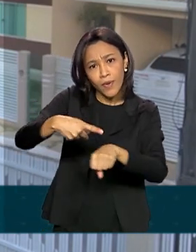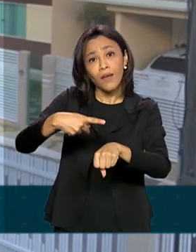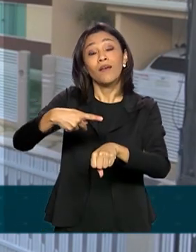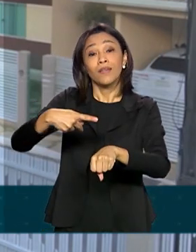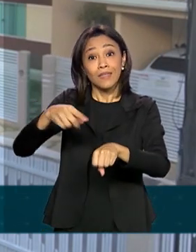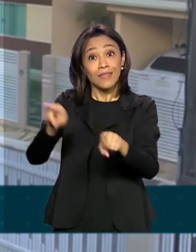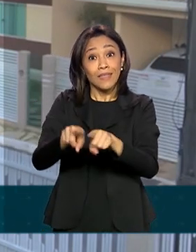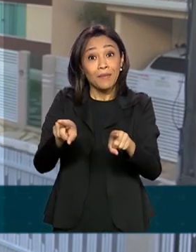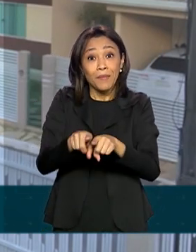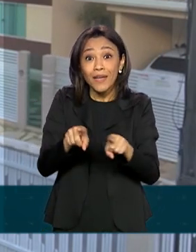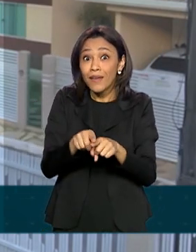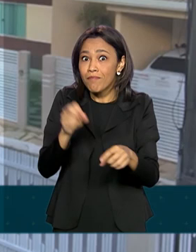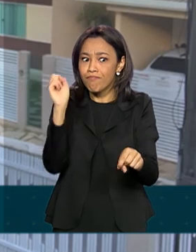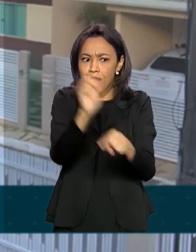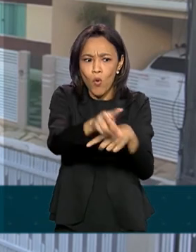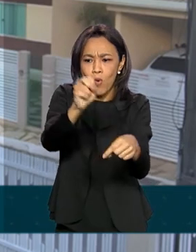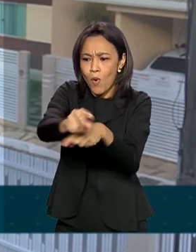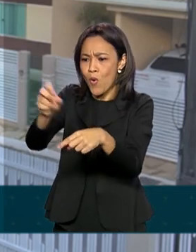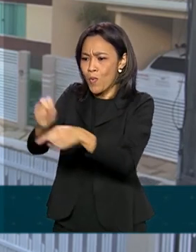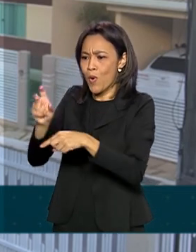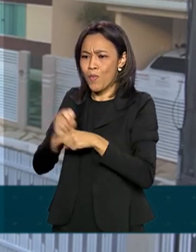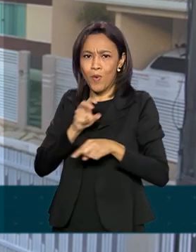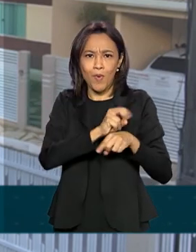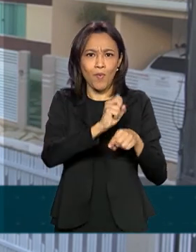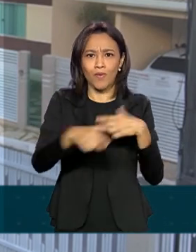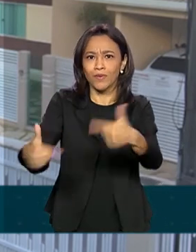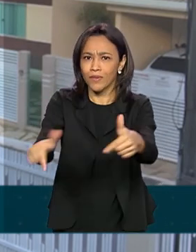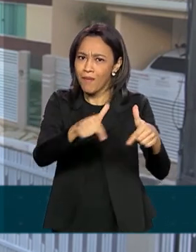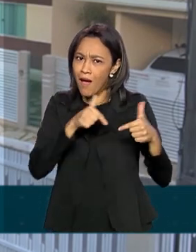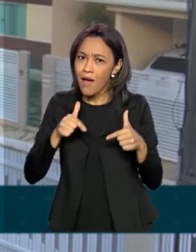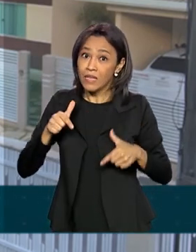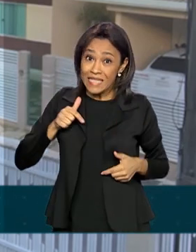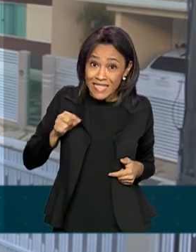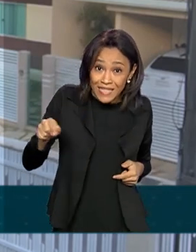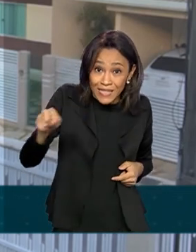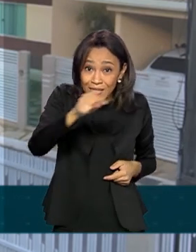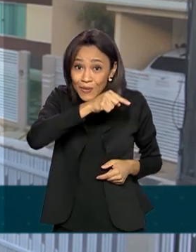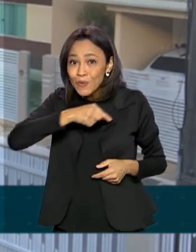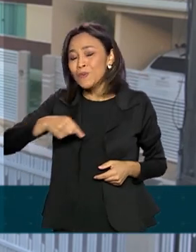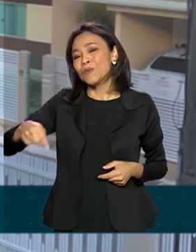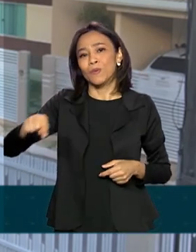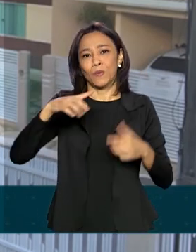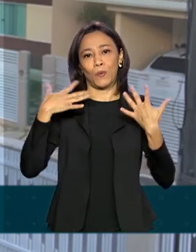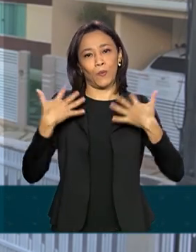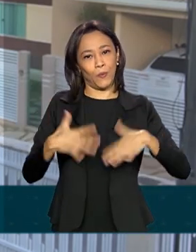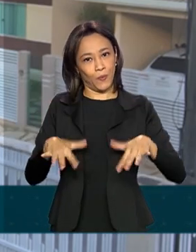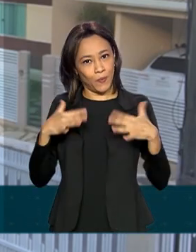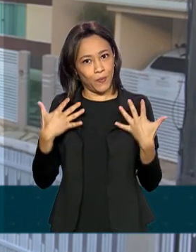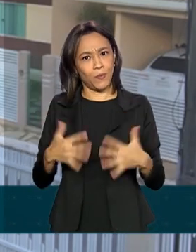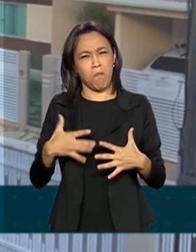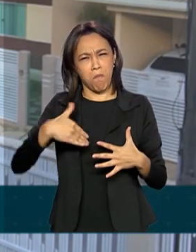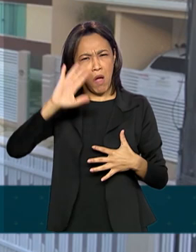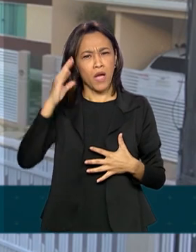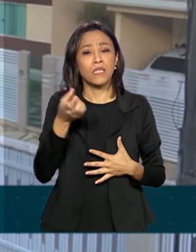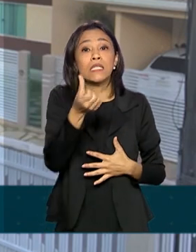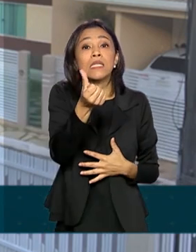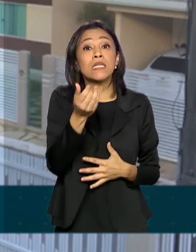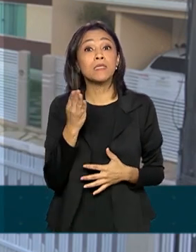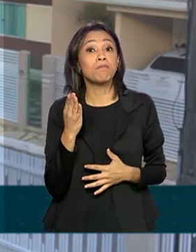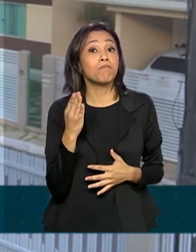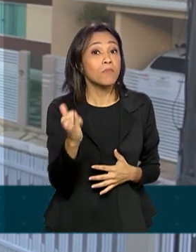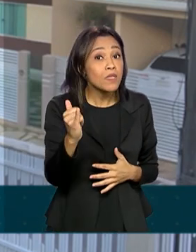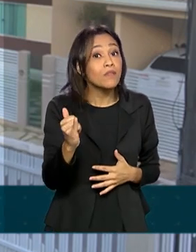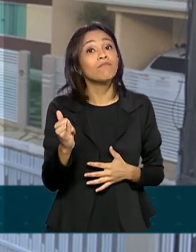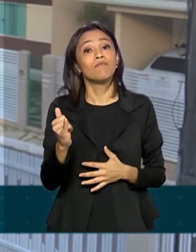grande gerador de empregos e renda. Toda essa cadeia da energia fotovoltaica movimentou mais de 6 bilhões de